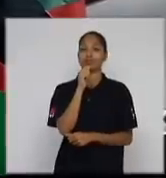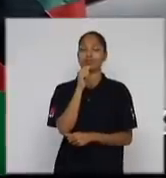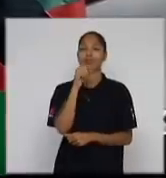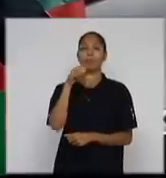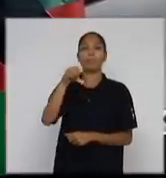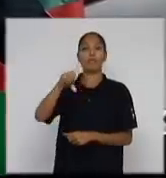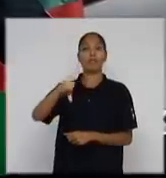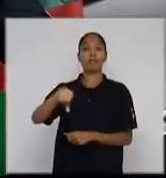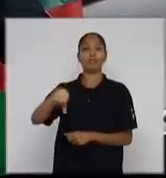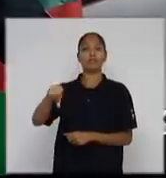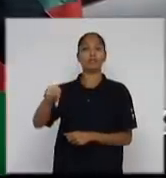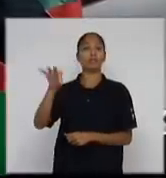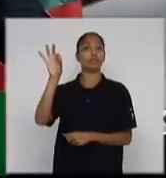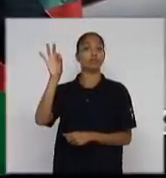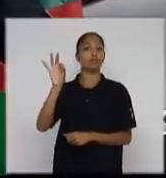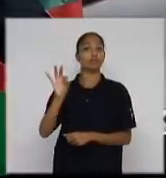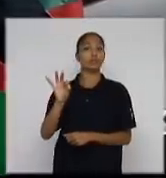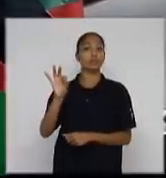99%.